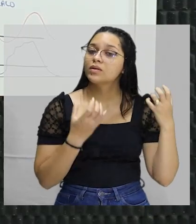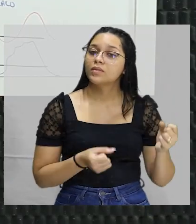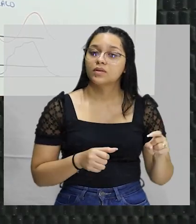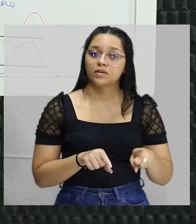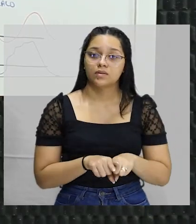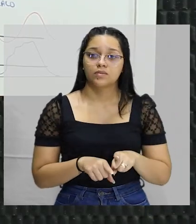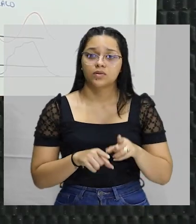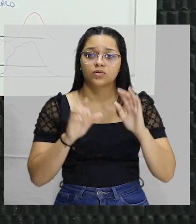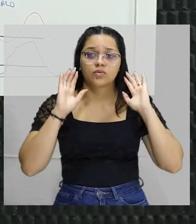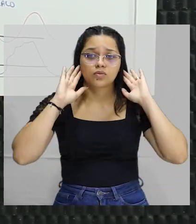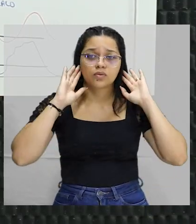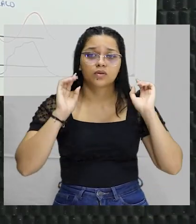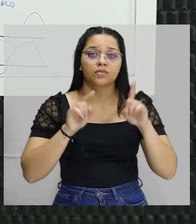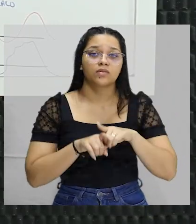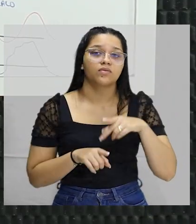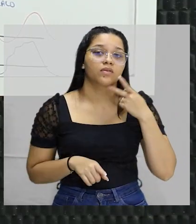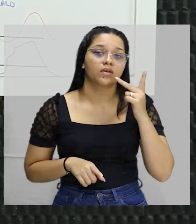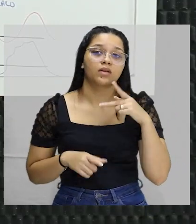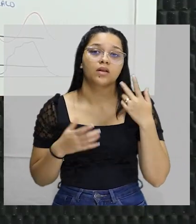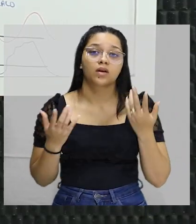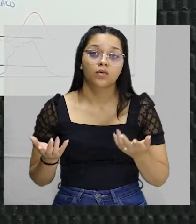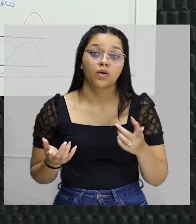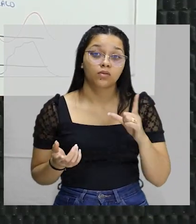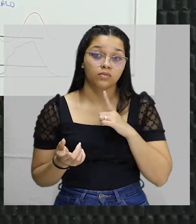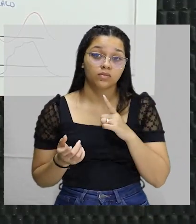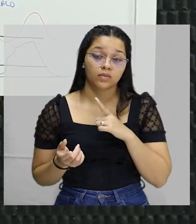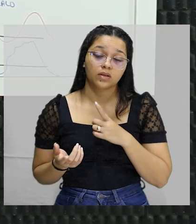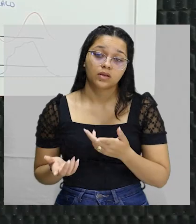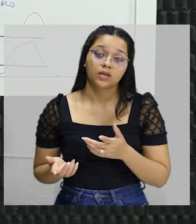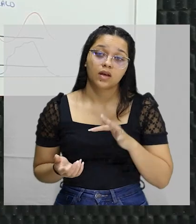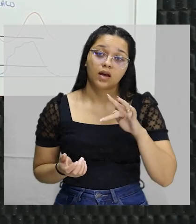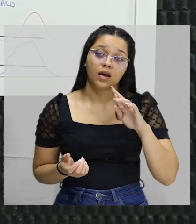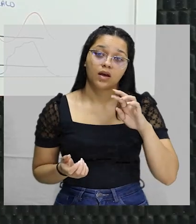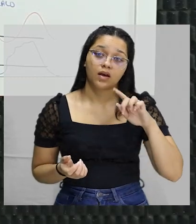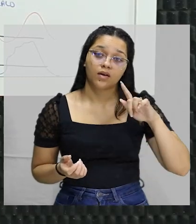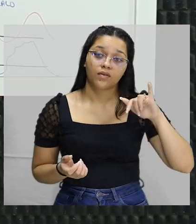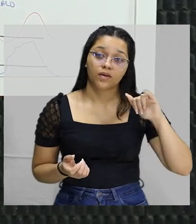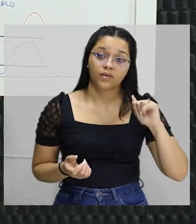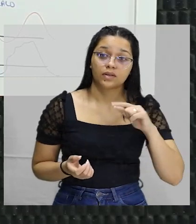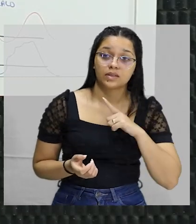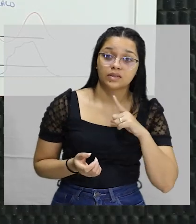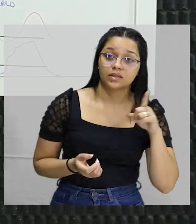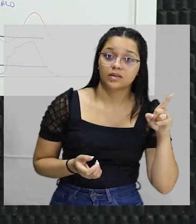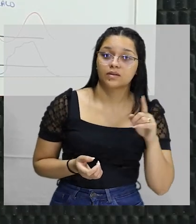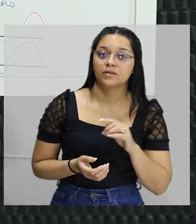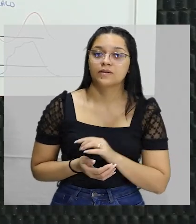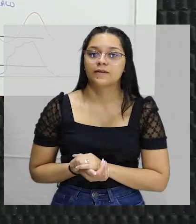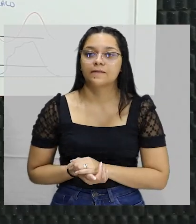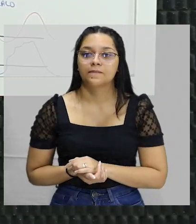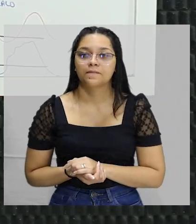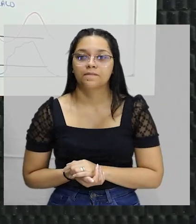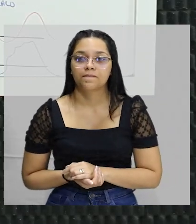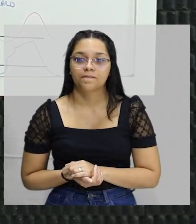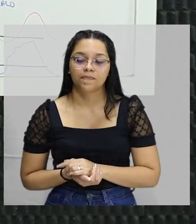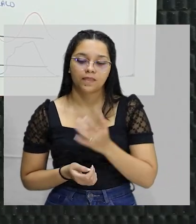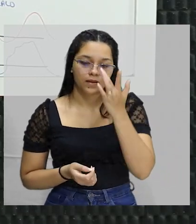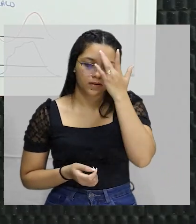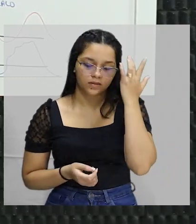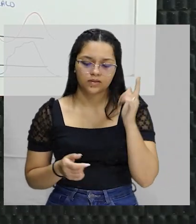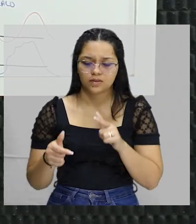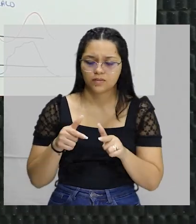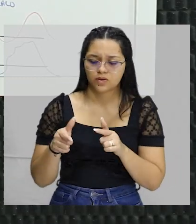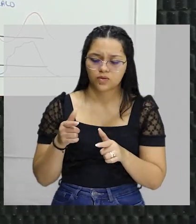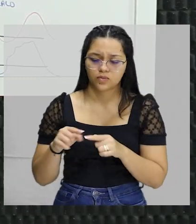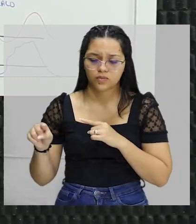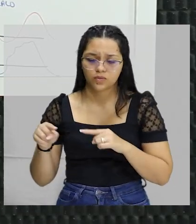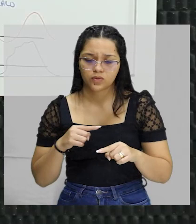através dos ouvidos e dizer que tipo de nota musical que está se falando, né, qual é a frequência que está ali sendo emitida, tá certo? Então o pessoal que trabalha com música,